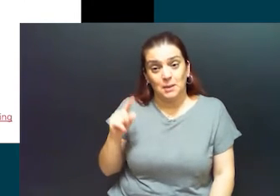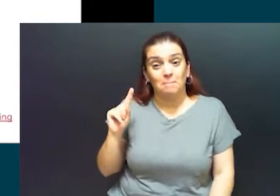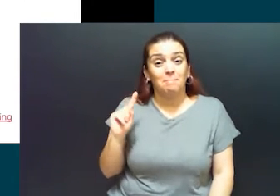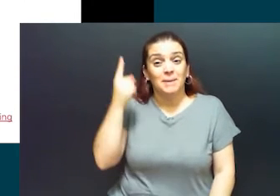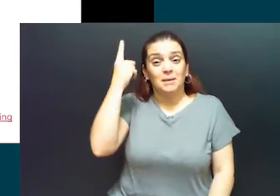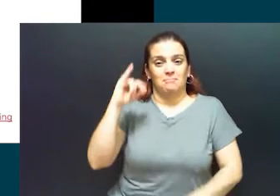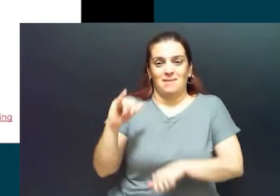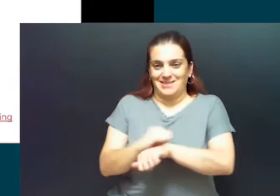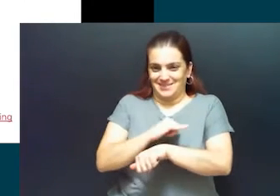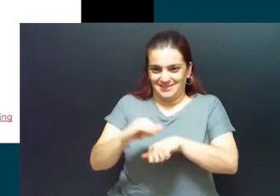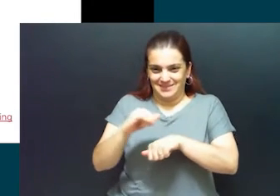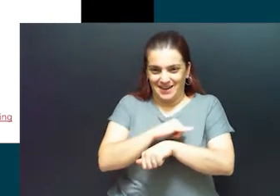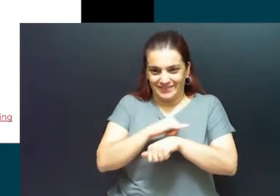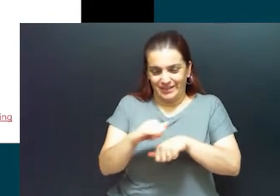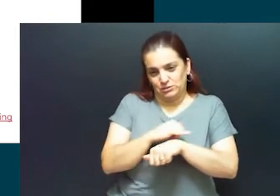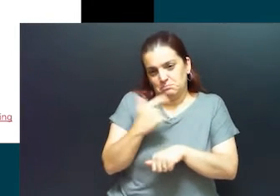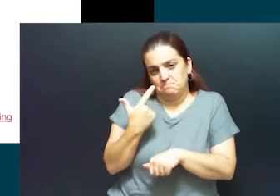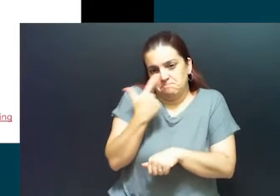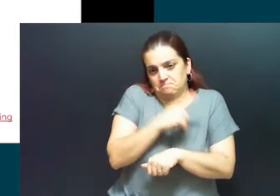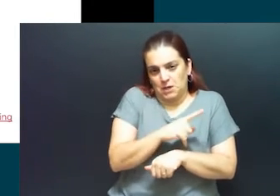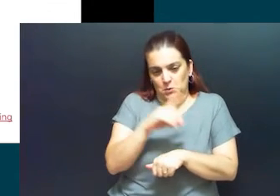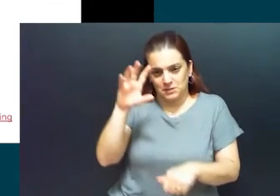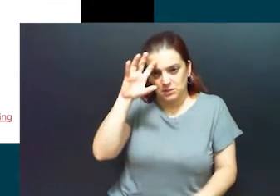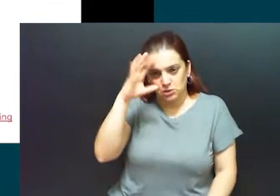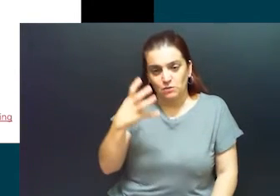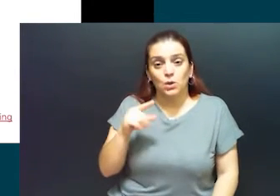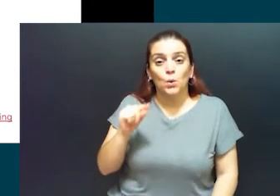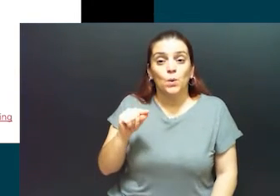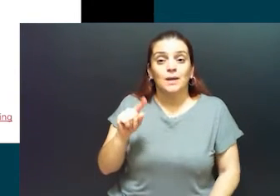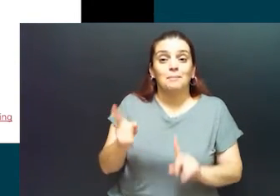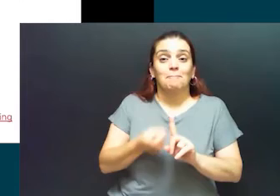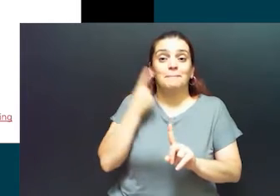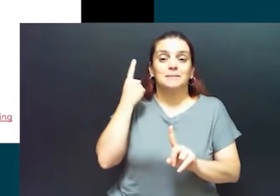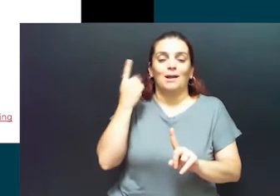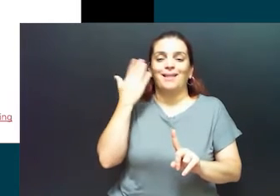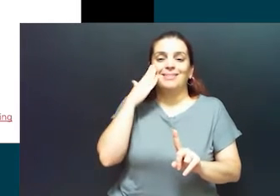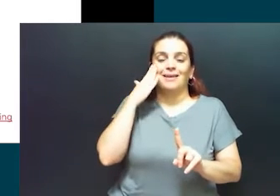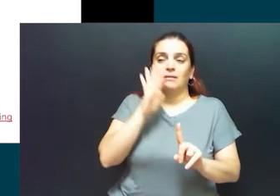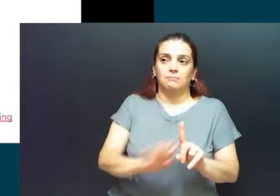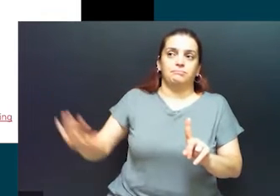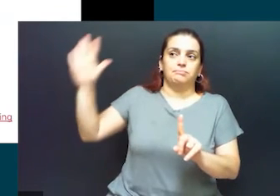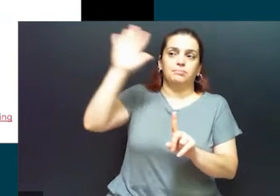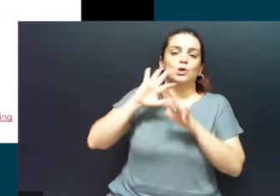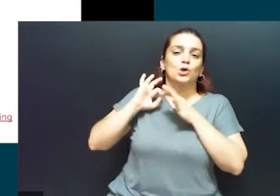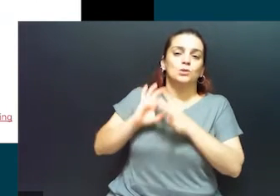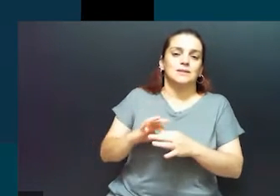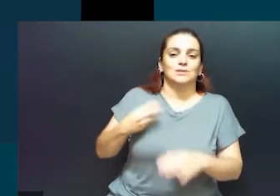estratégia para esse cenário, né, é entender o panorama do mundo em que a gente está vivendo no momento.